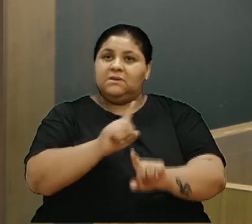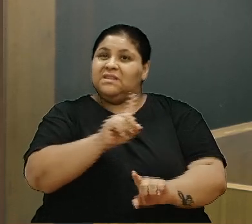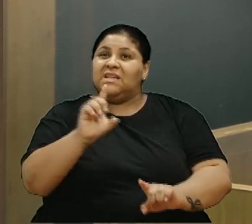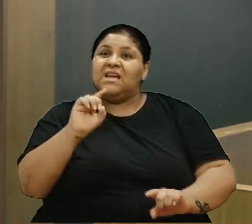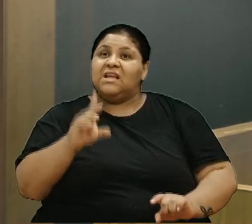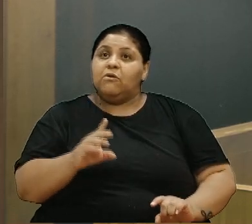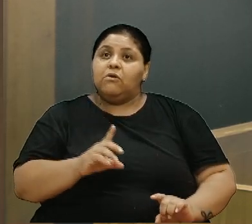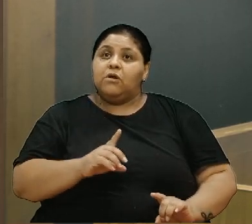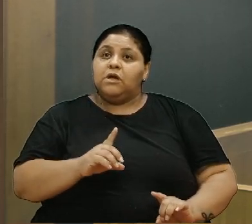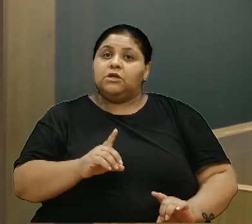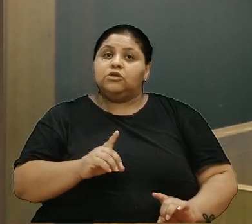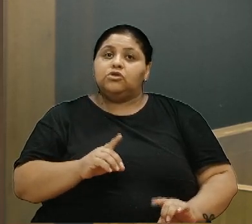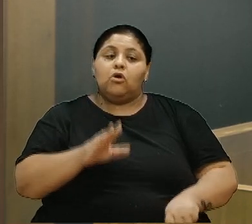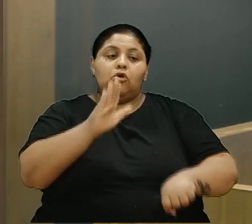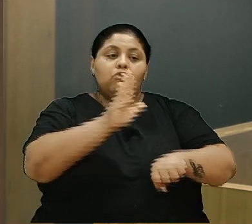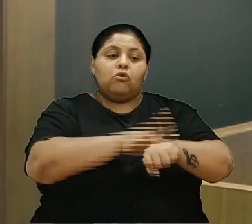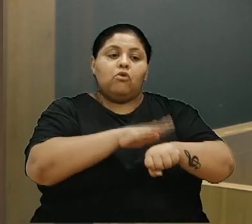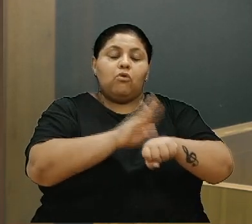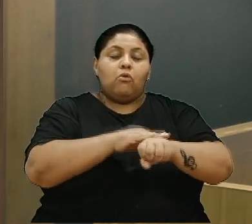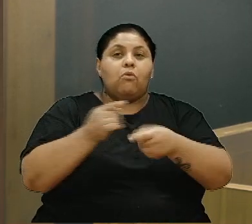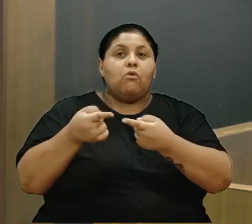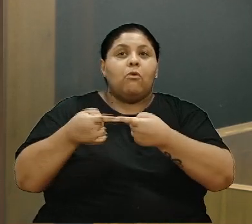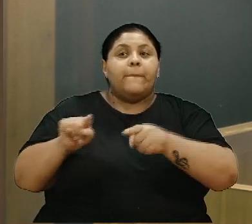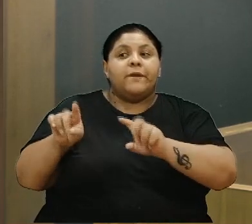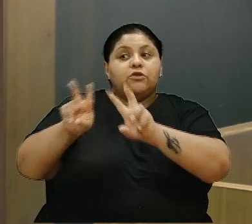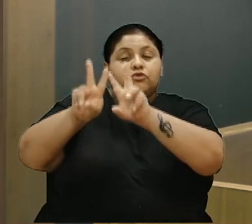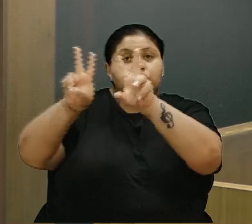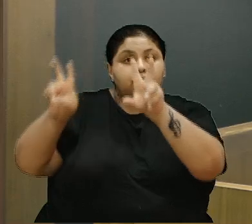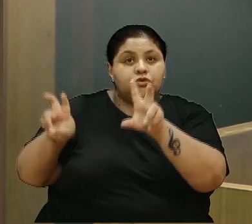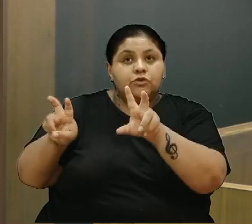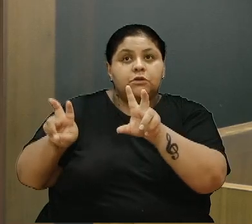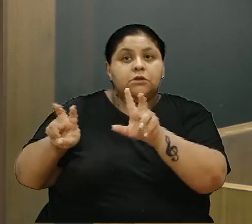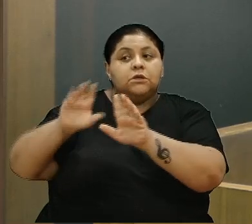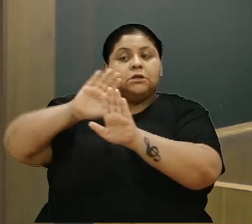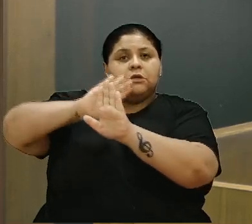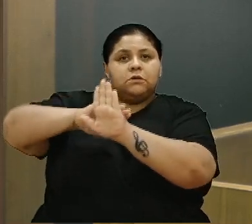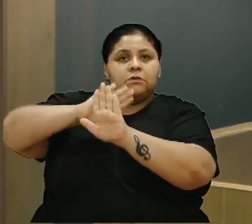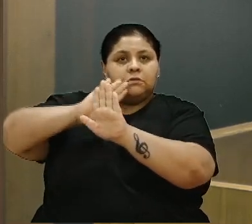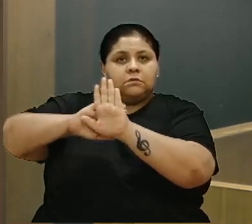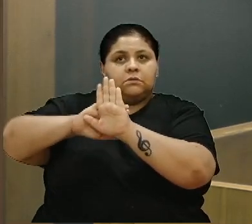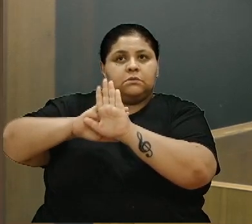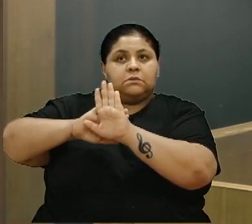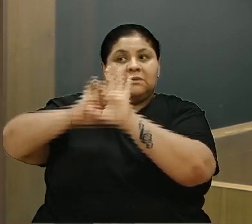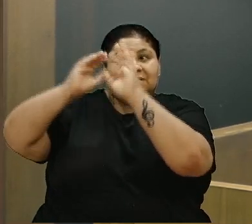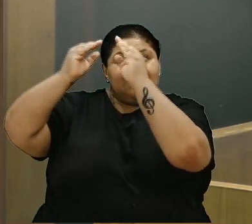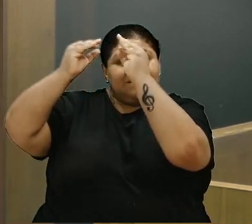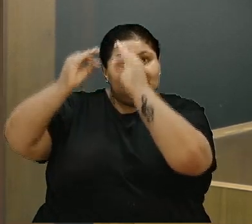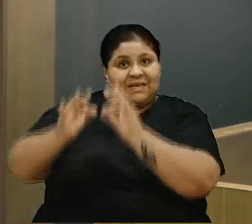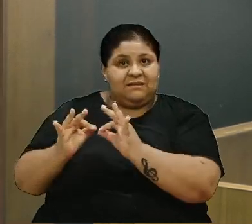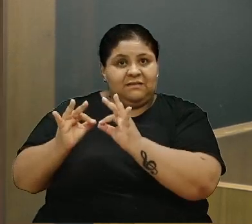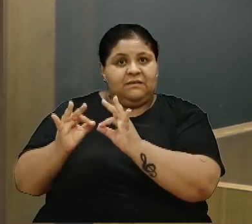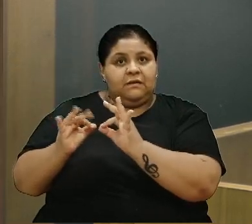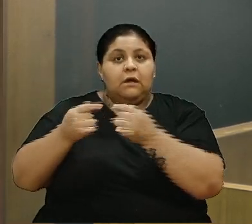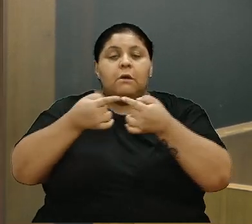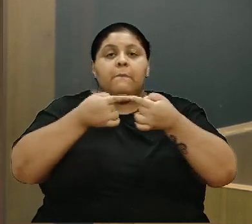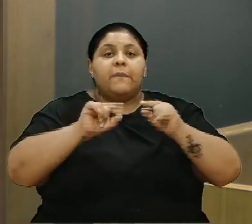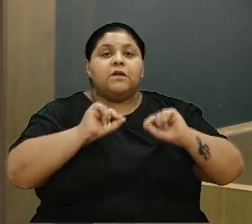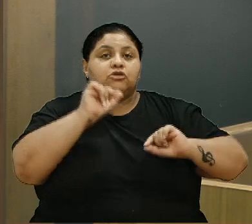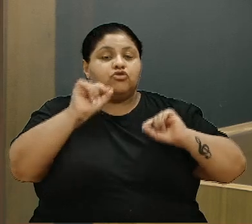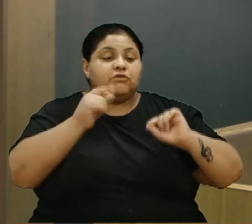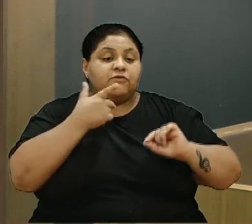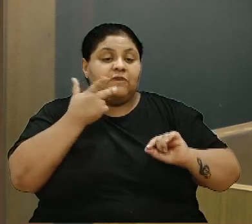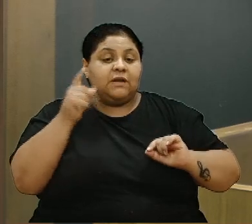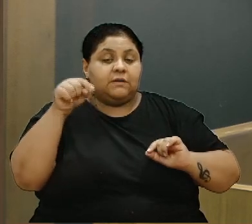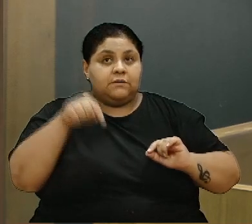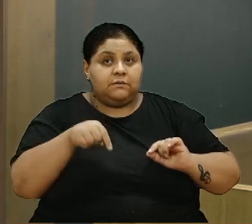por ocasião. Para nós é uma pauta ideológica e de coerência. Porém, o que se trata